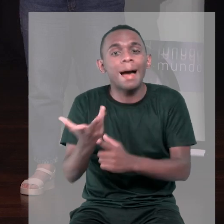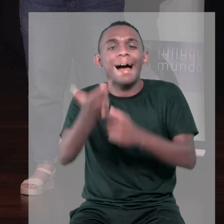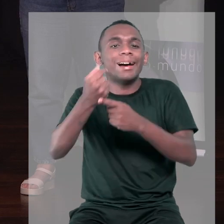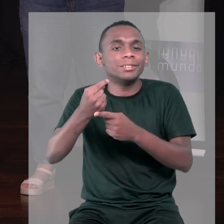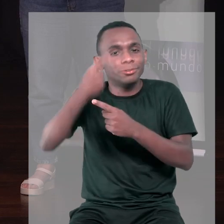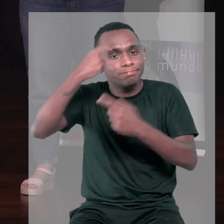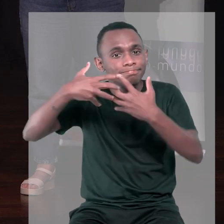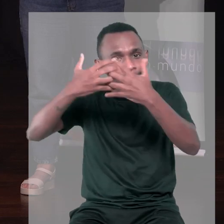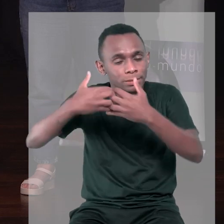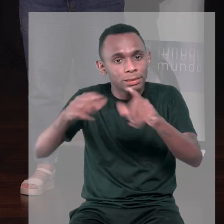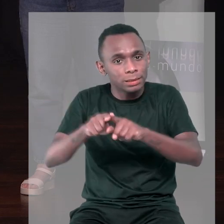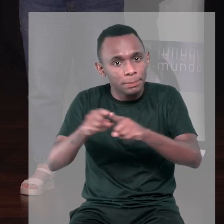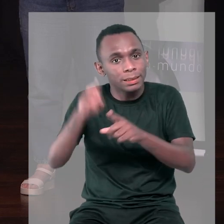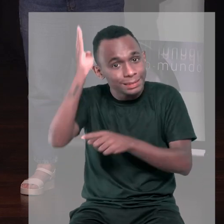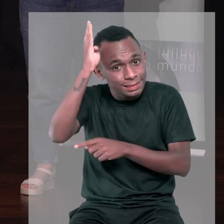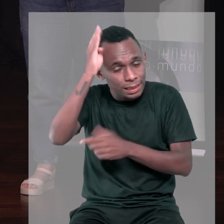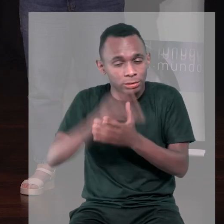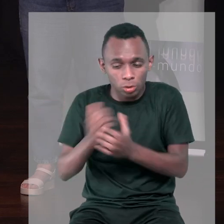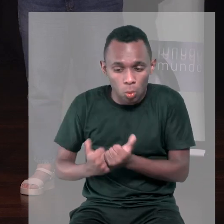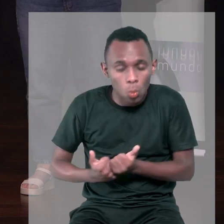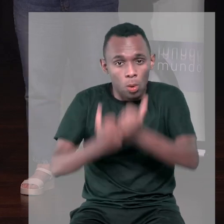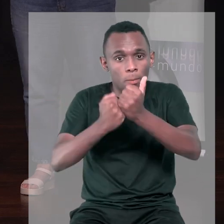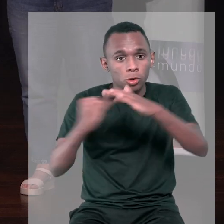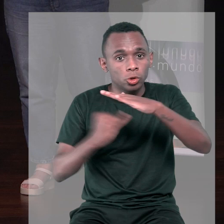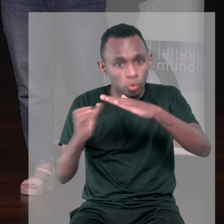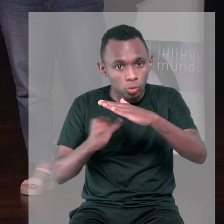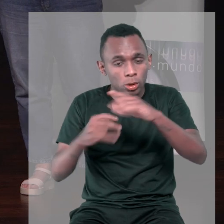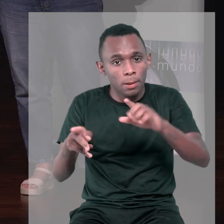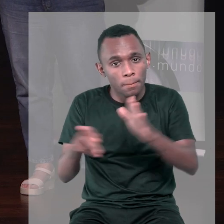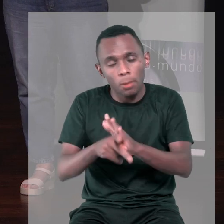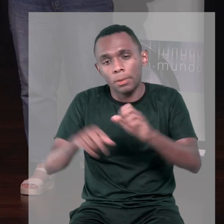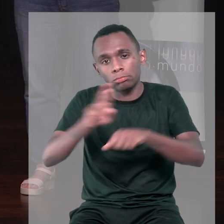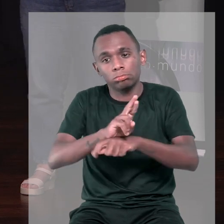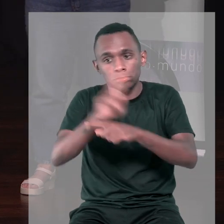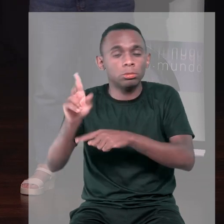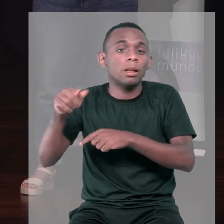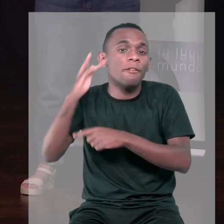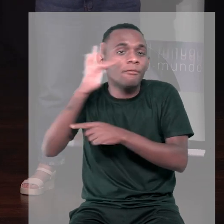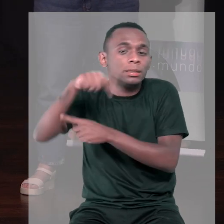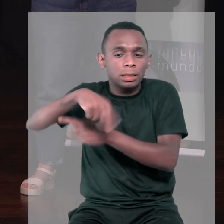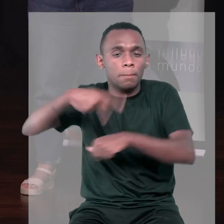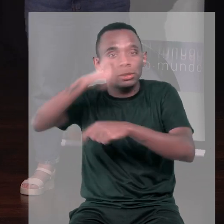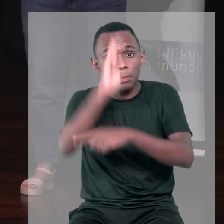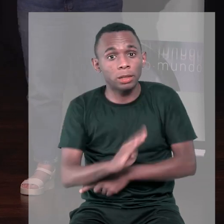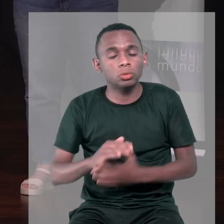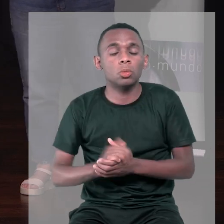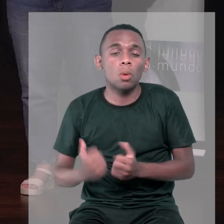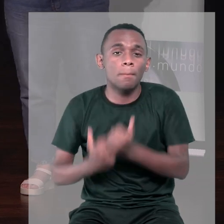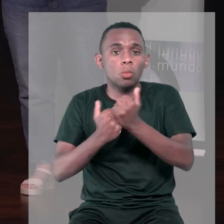Leitura, Literatura, Bibliotecas, Circuito Liberdade, Minas